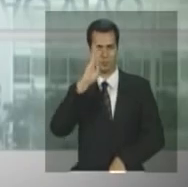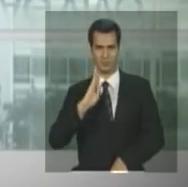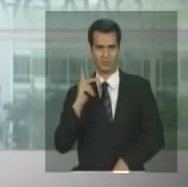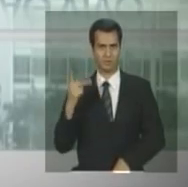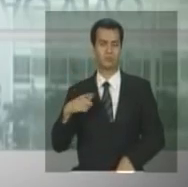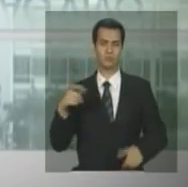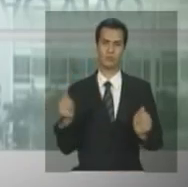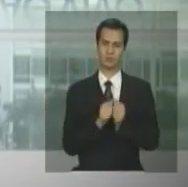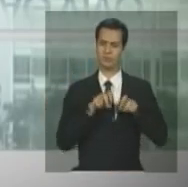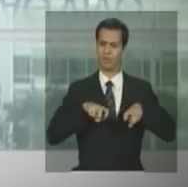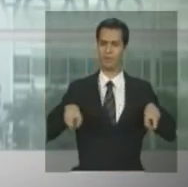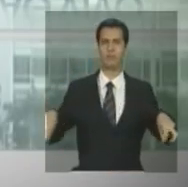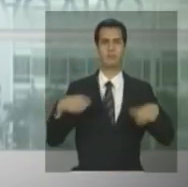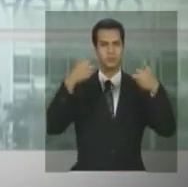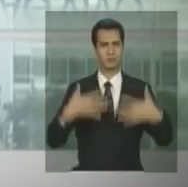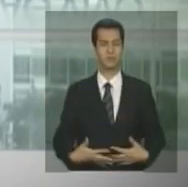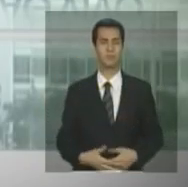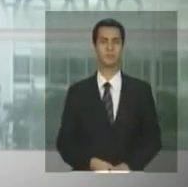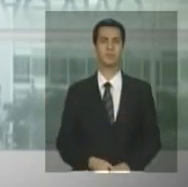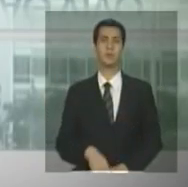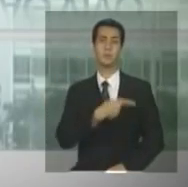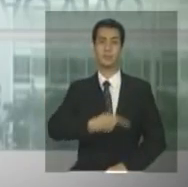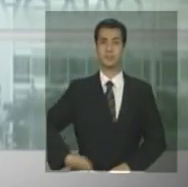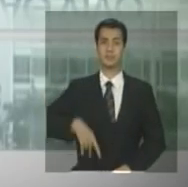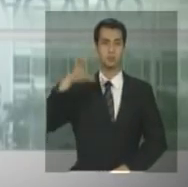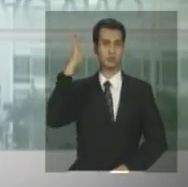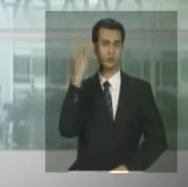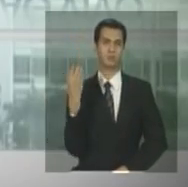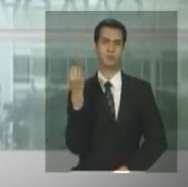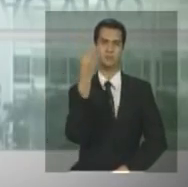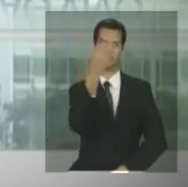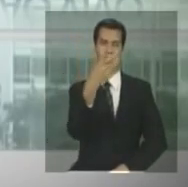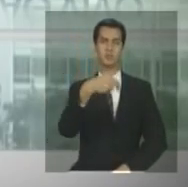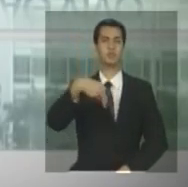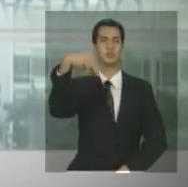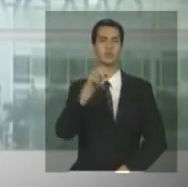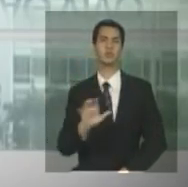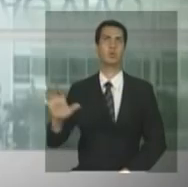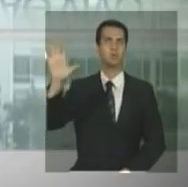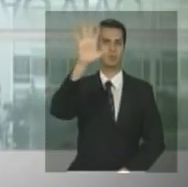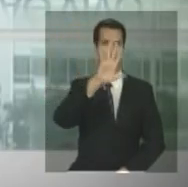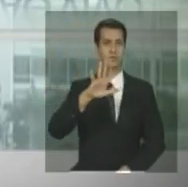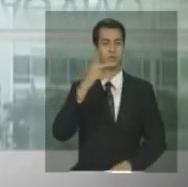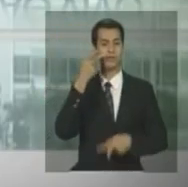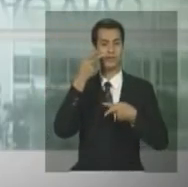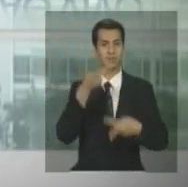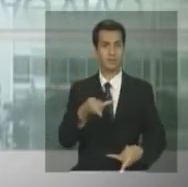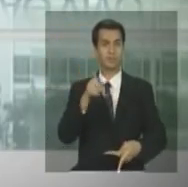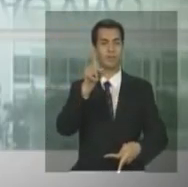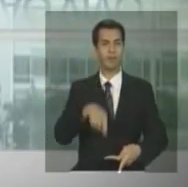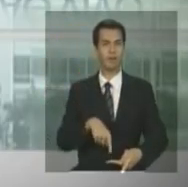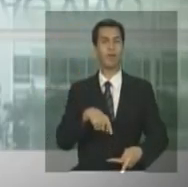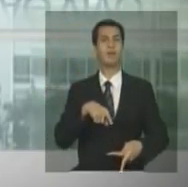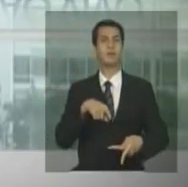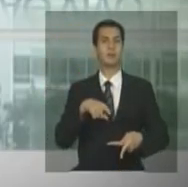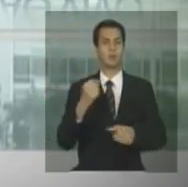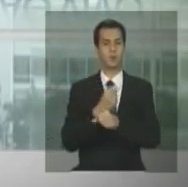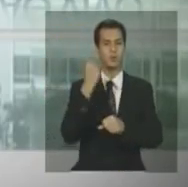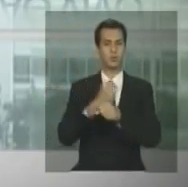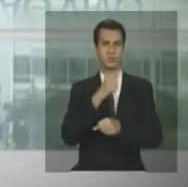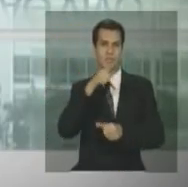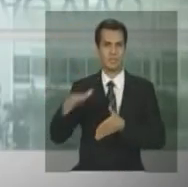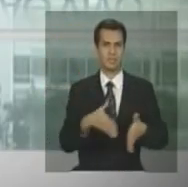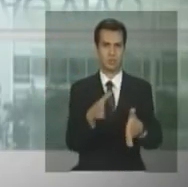Bom, a presidenta Dilma Rousseff, em viagem ao Nordeste, visitando as obras de integração do Rio São Francisco nos estados do Ceará